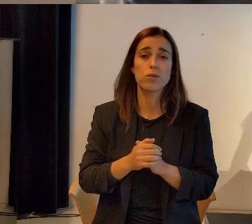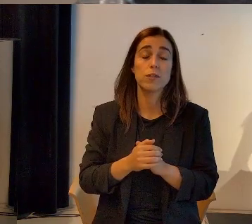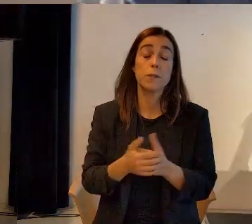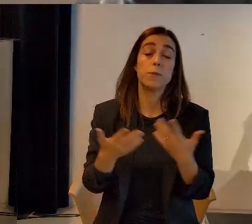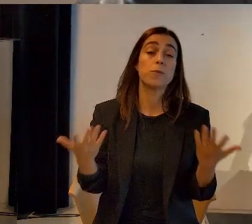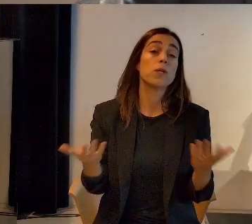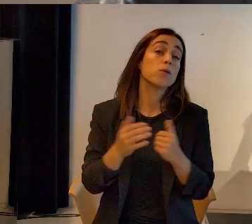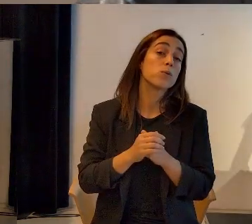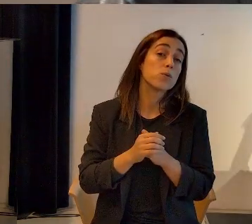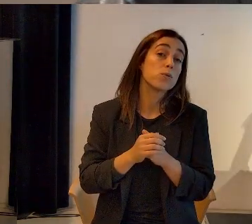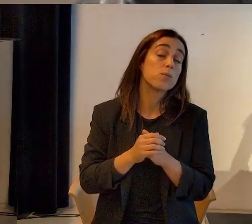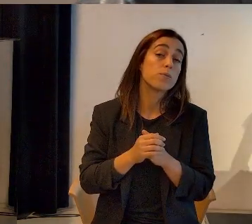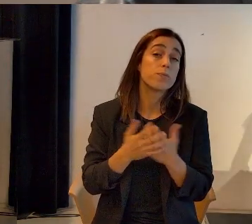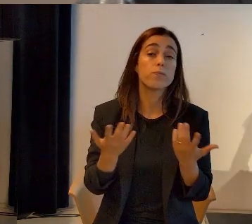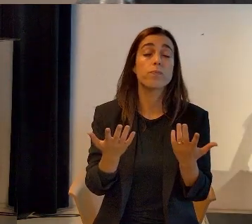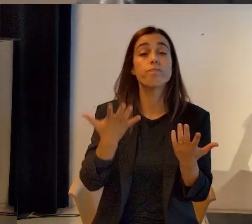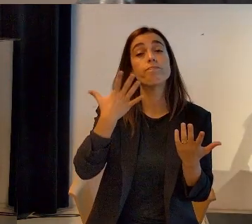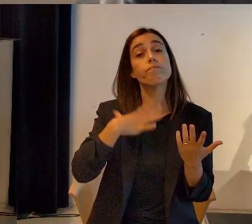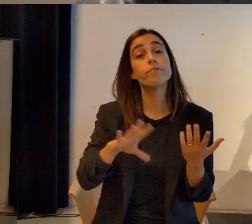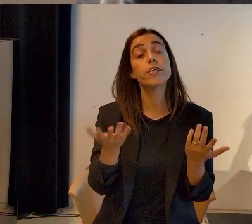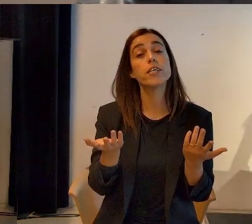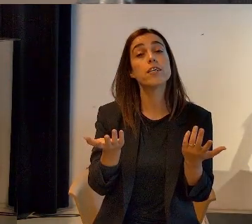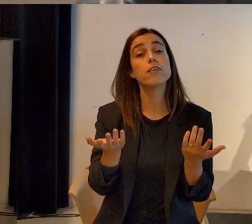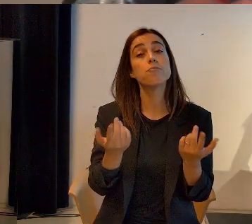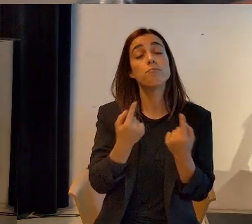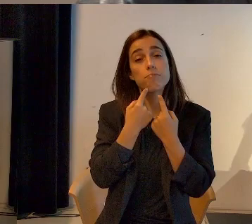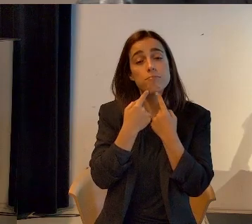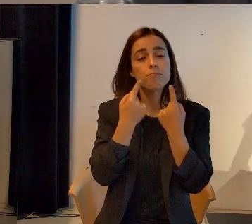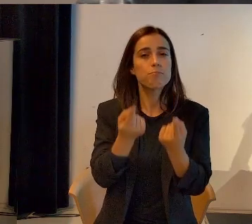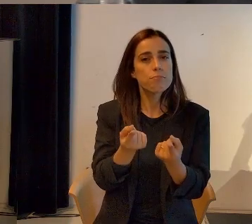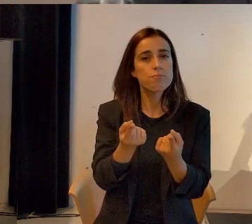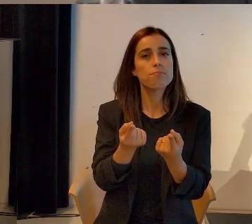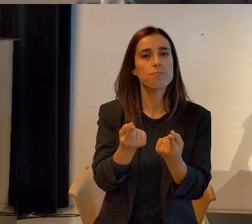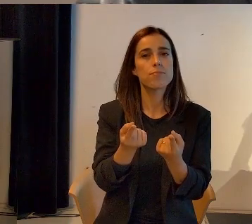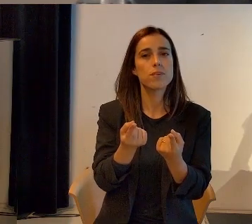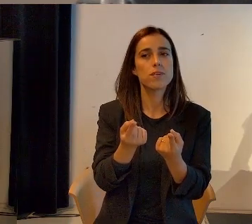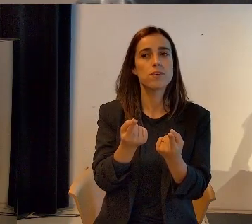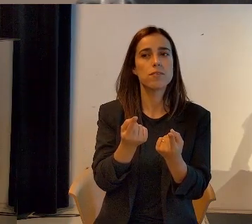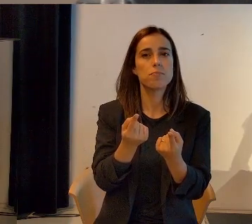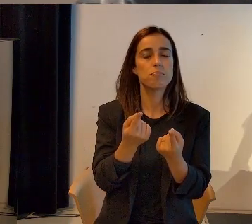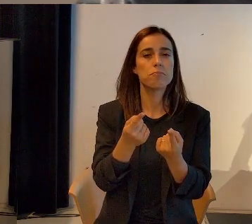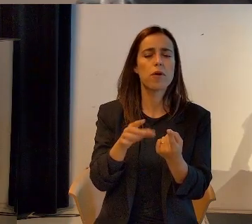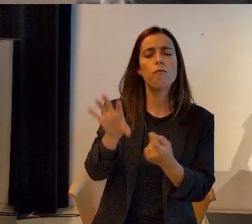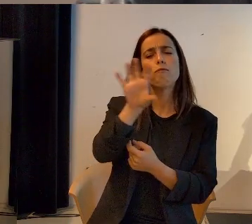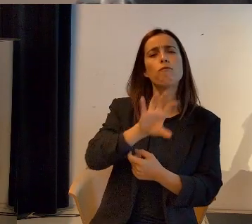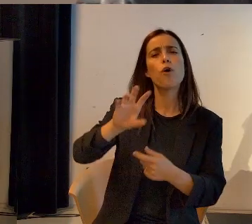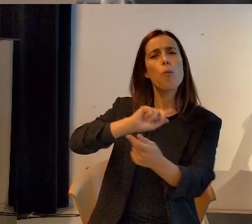portanto, queria dar-vos nota de que, efetivamente, nada muda relativamente